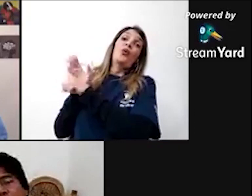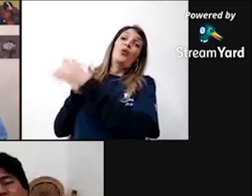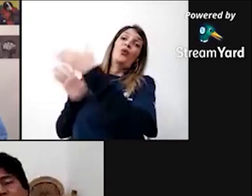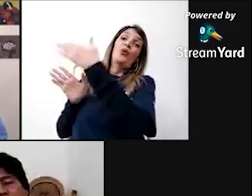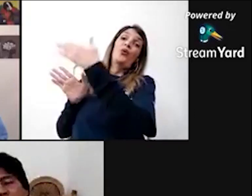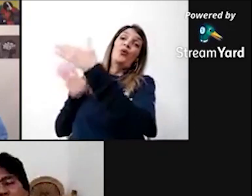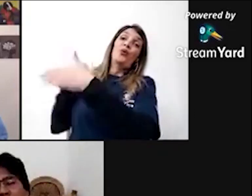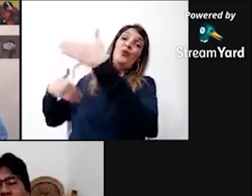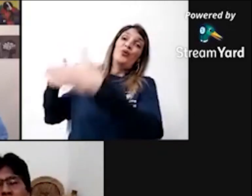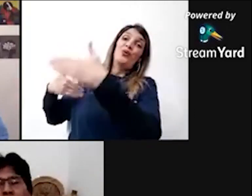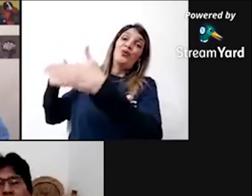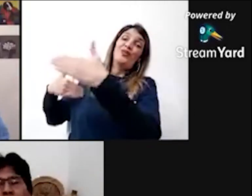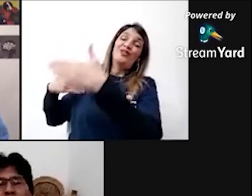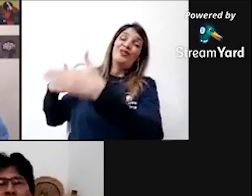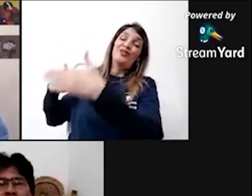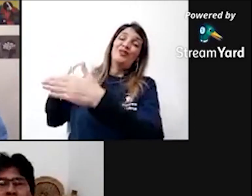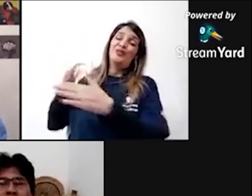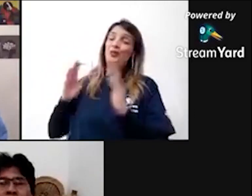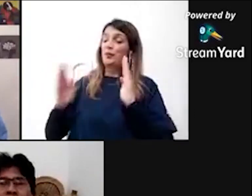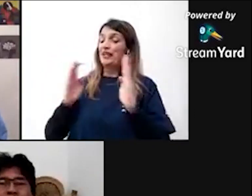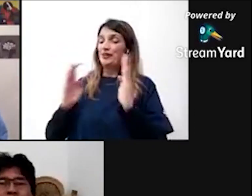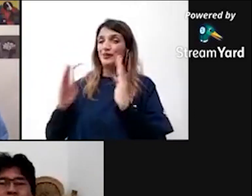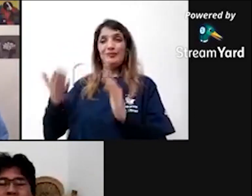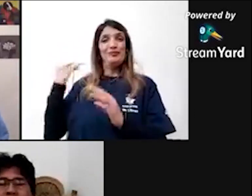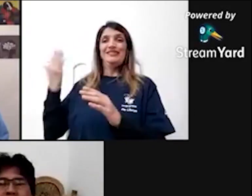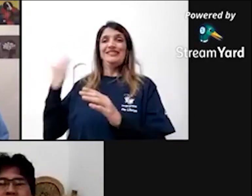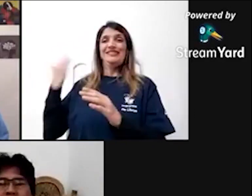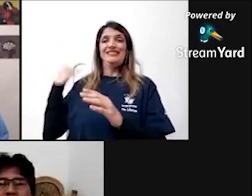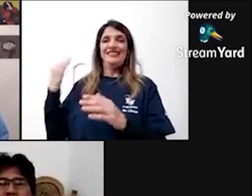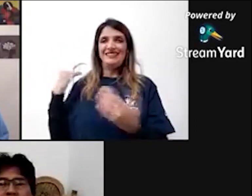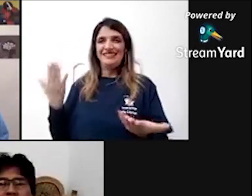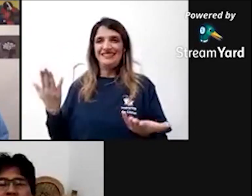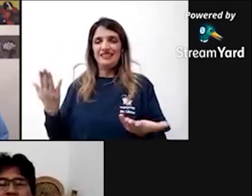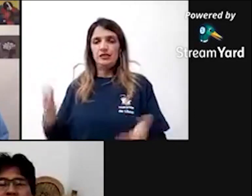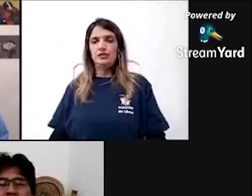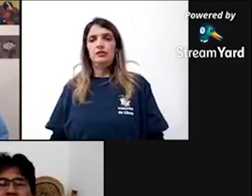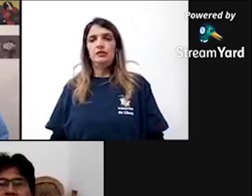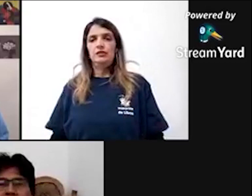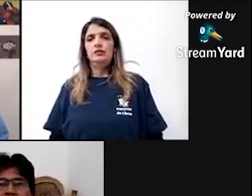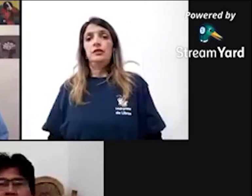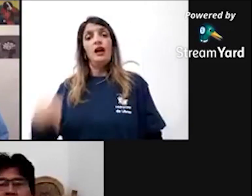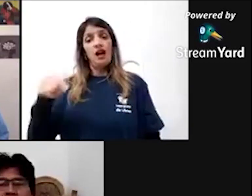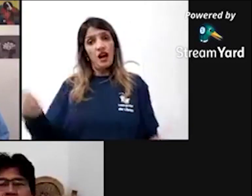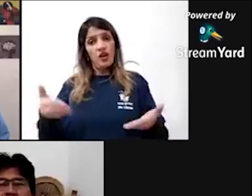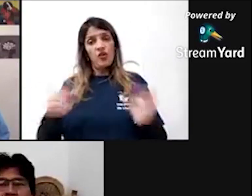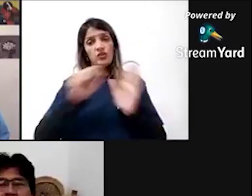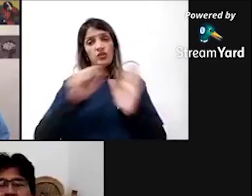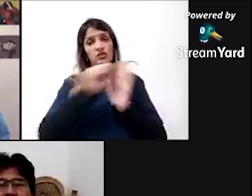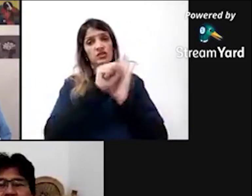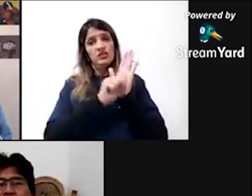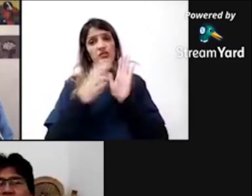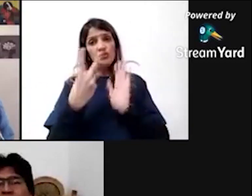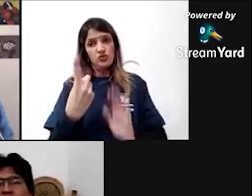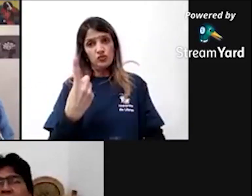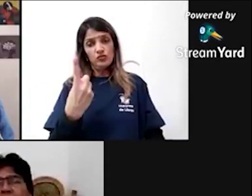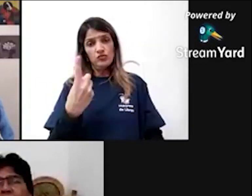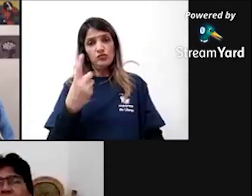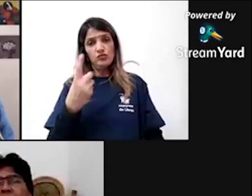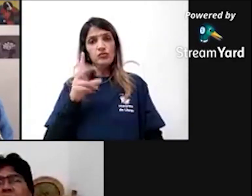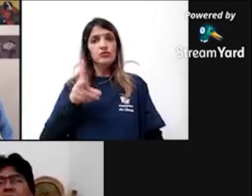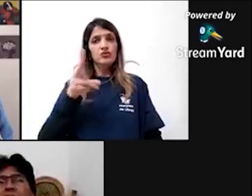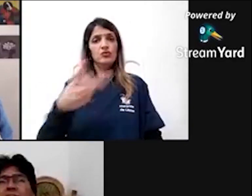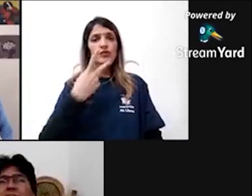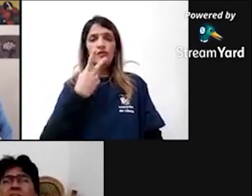por outro lado, a gente aceitar que as pessoas, em pleno século XXI, continuem fazendo afirmação do